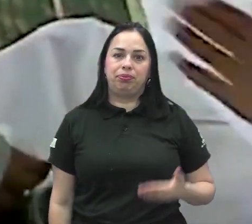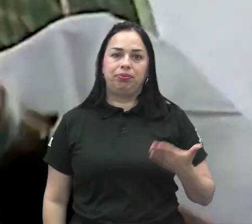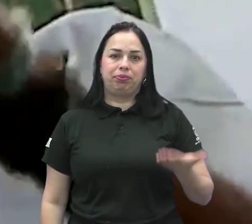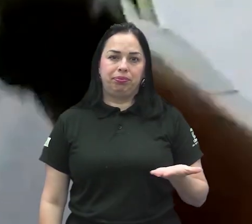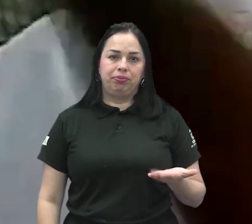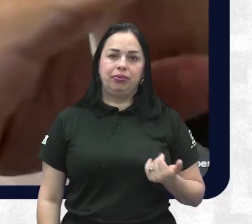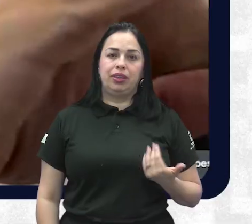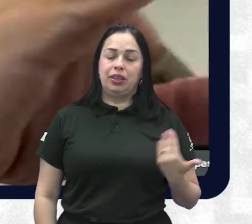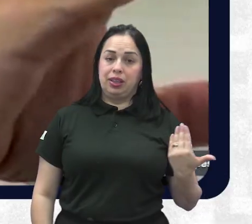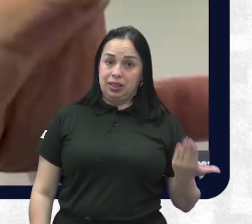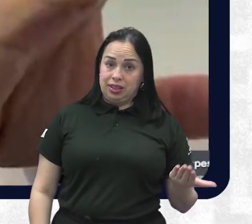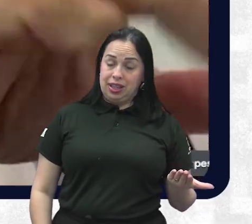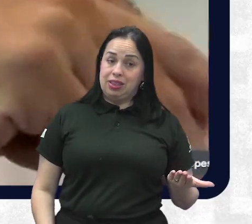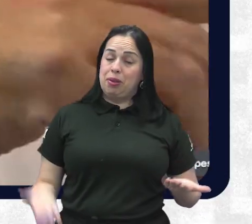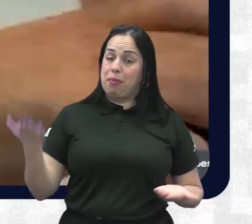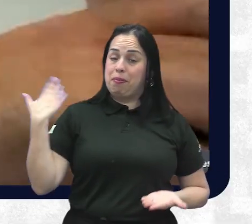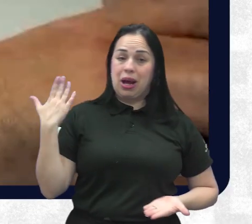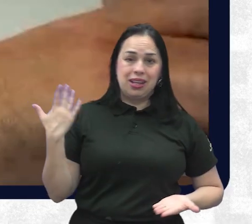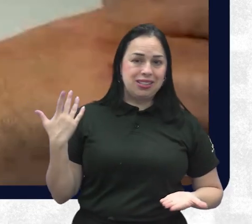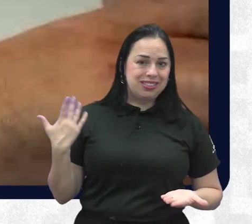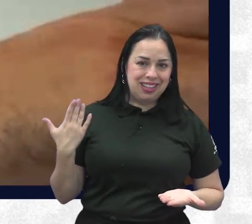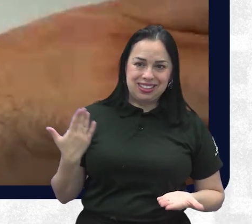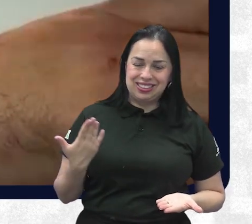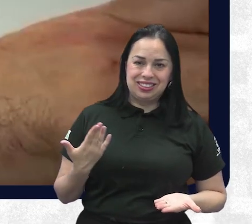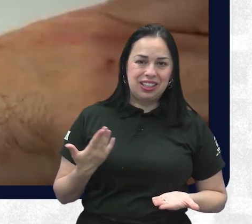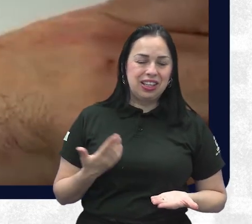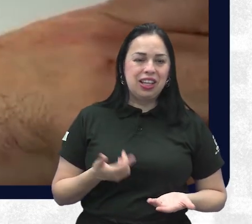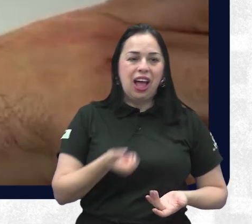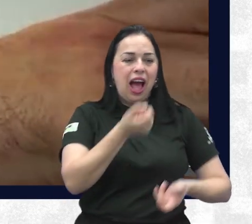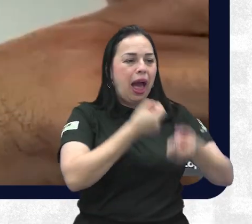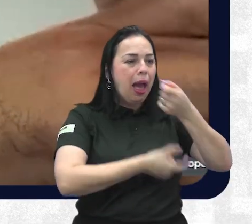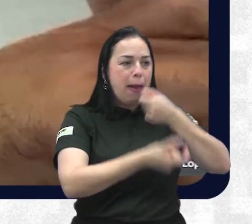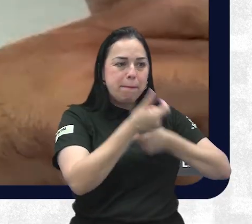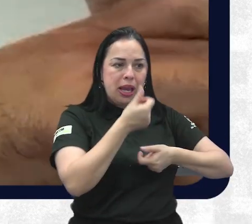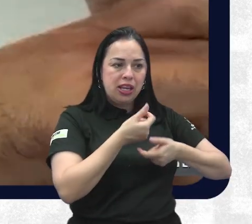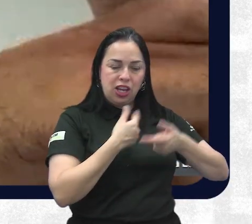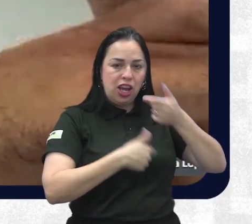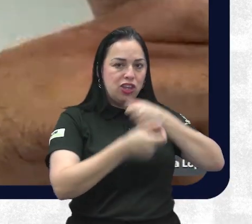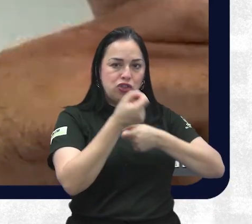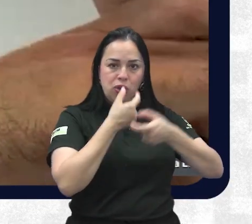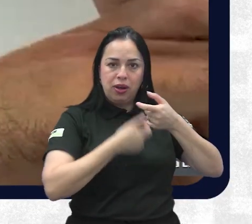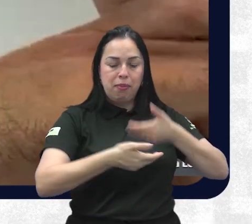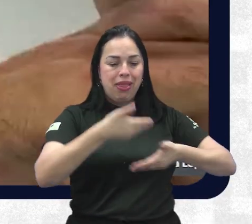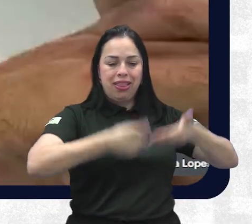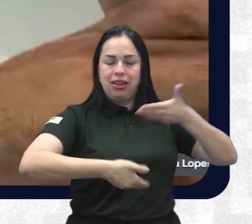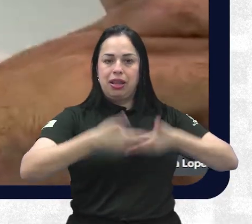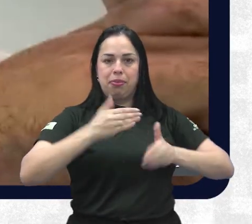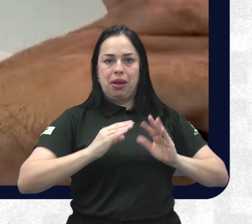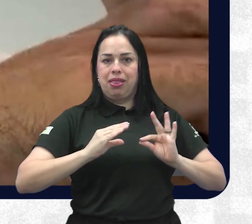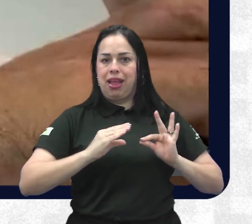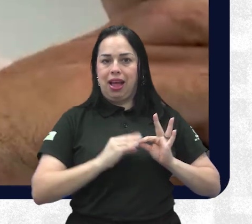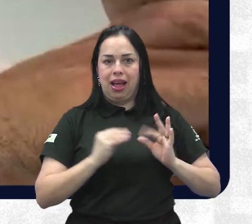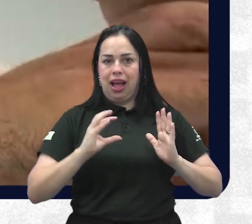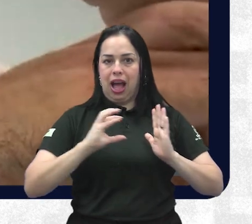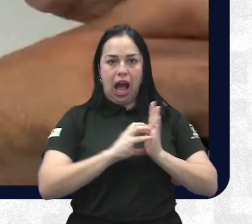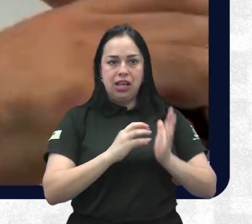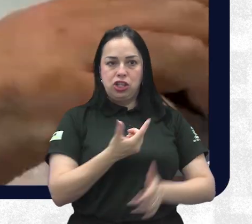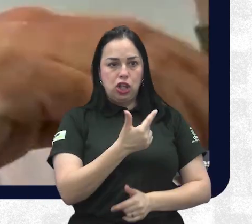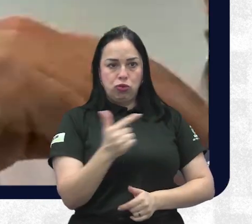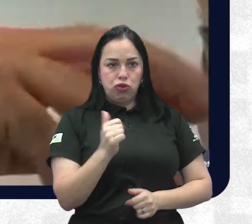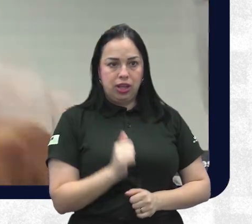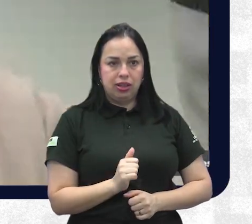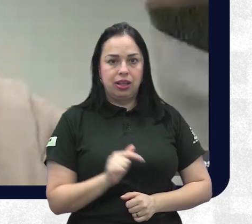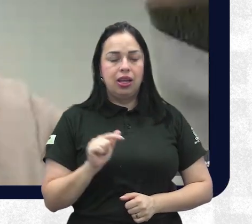de Saúde. Viu-se na época onde não havia os coquetéis contra o retrovírus, o HIV, a